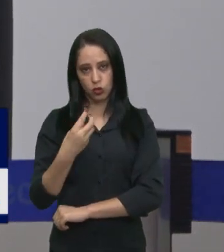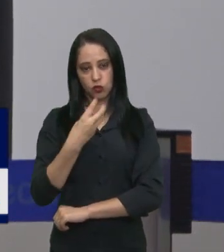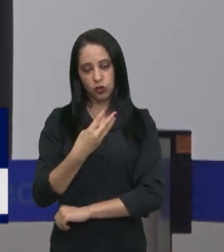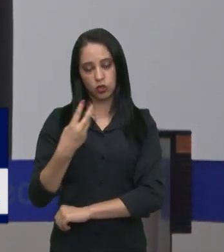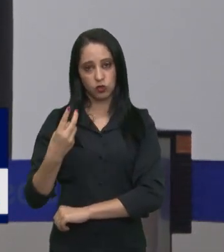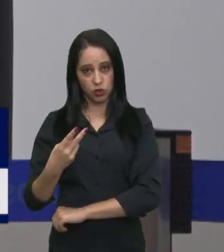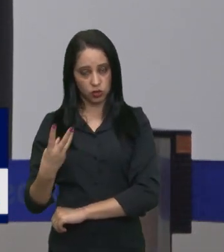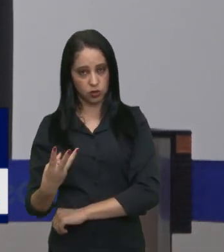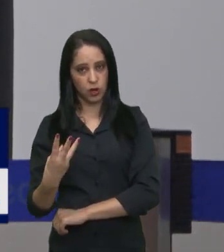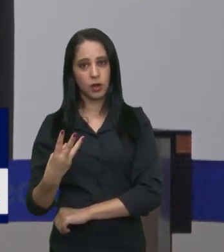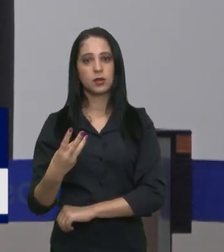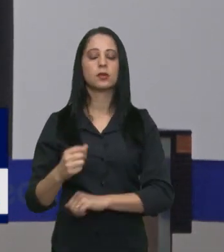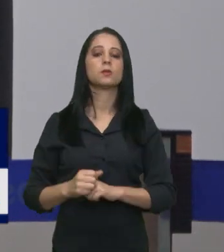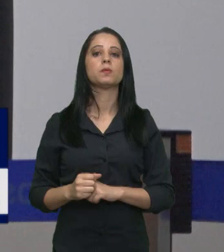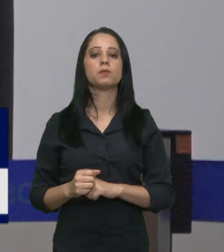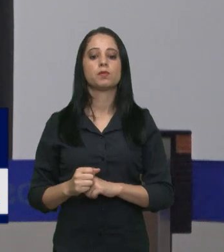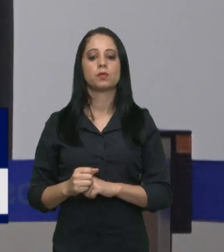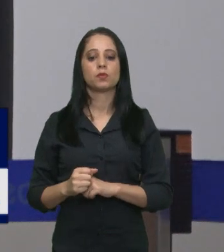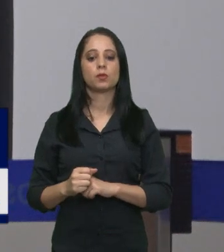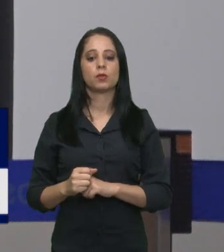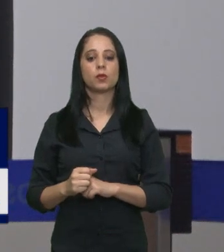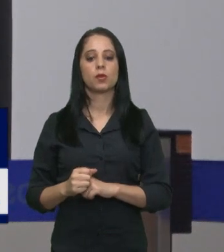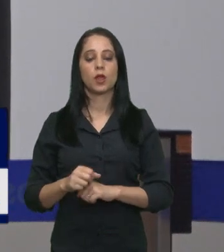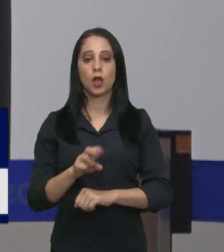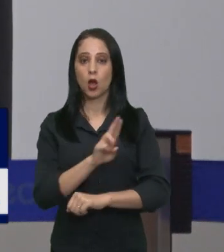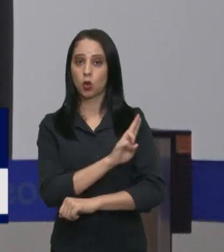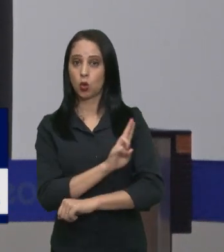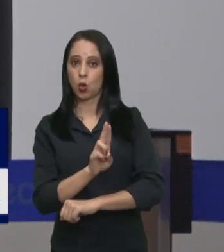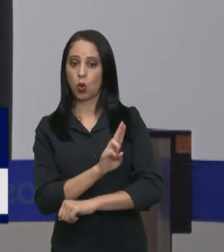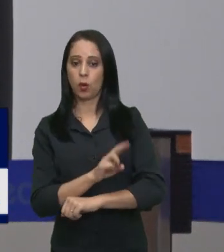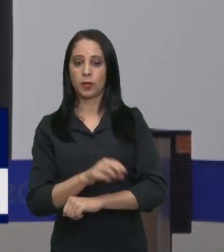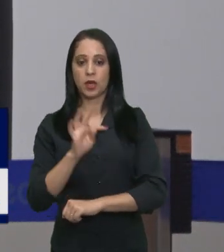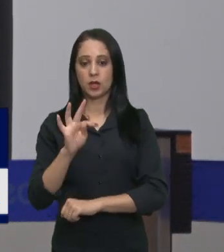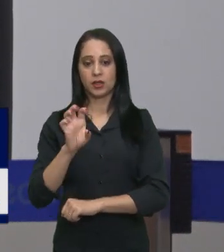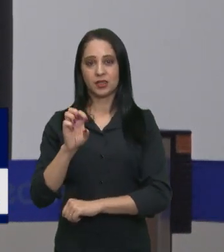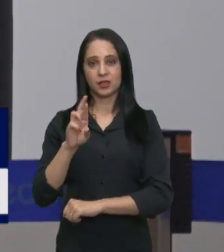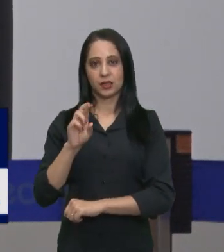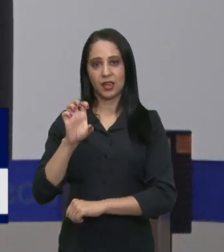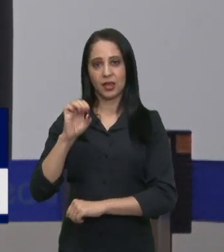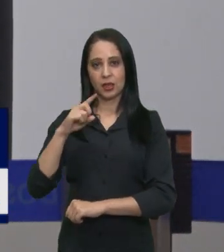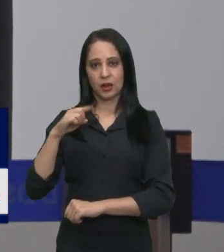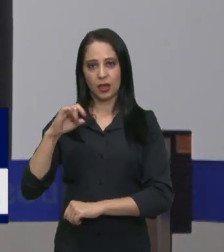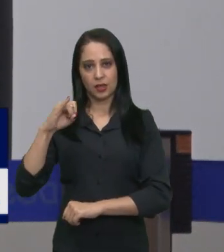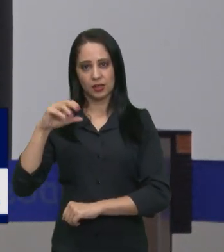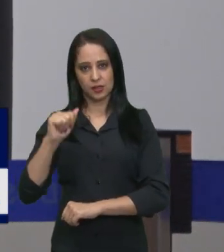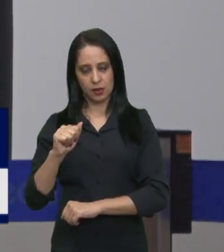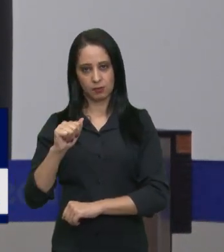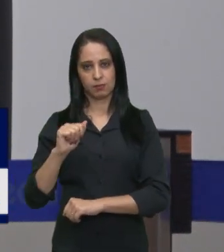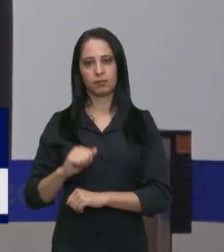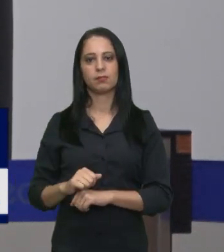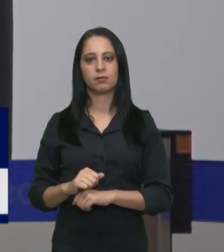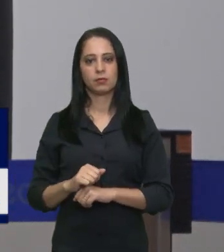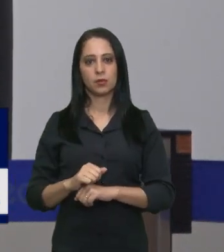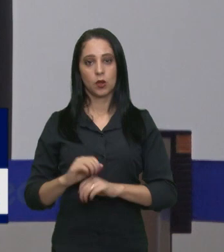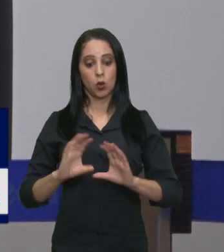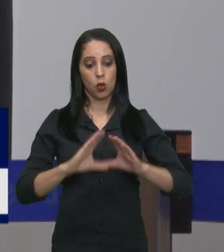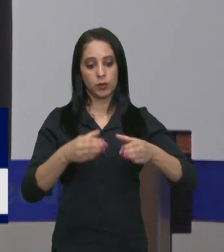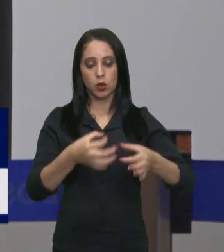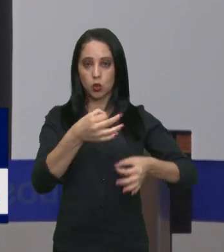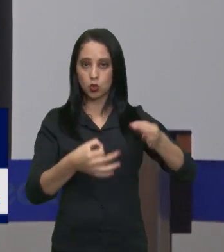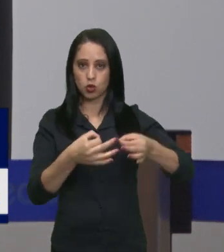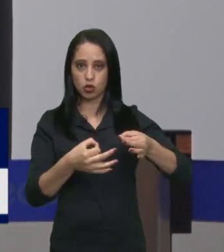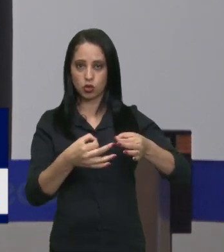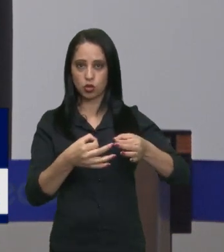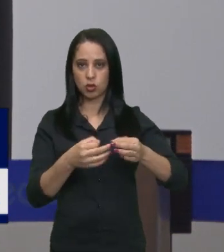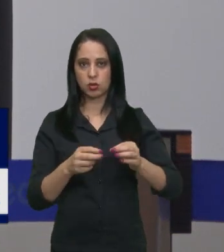Terras Alfas, São José dos Campos, de Rua Terezinha Tomba de Moura, Comissão Justiça, o rito